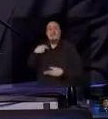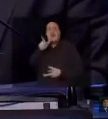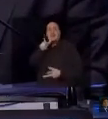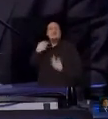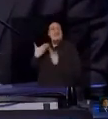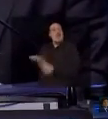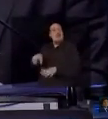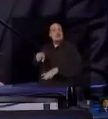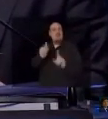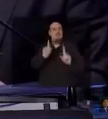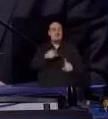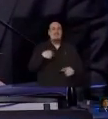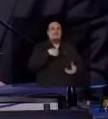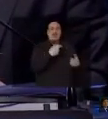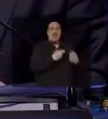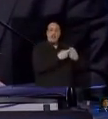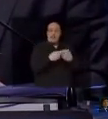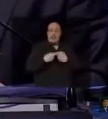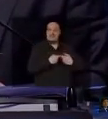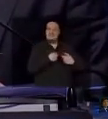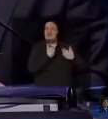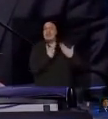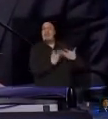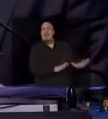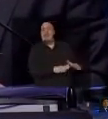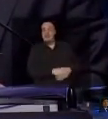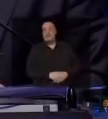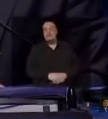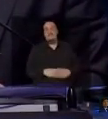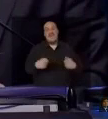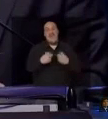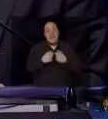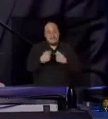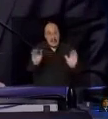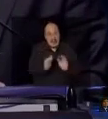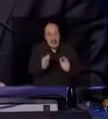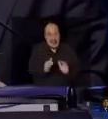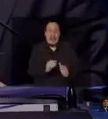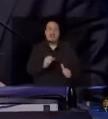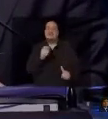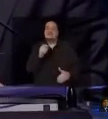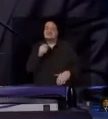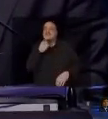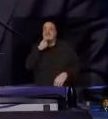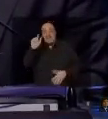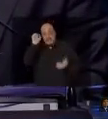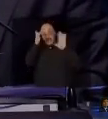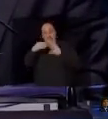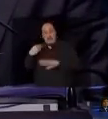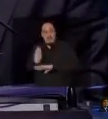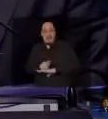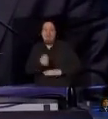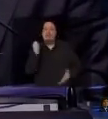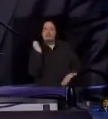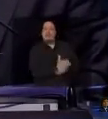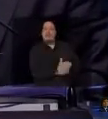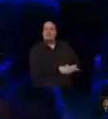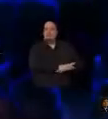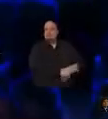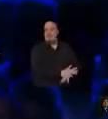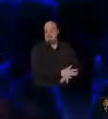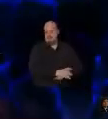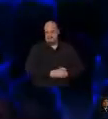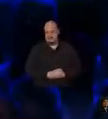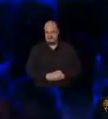na no no vídeo né um um grupo de argentinos que moram aqui na nossa região que tem acolhido